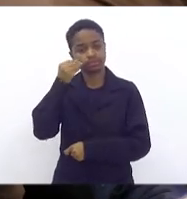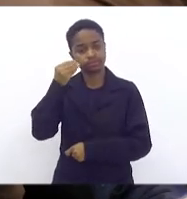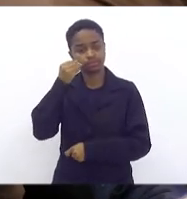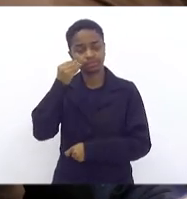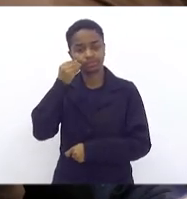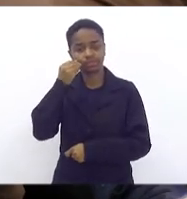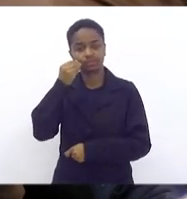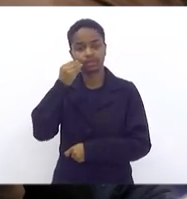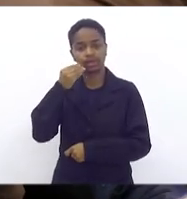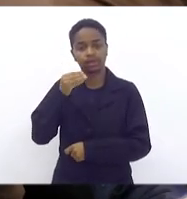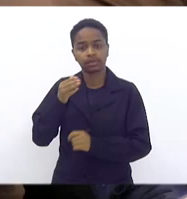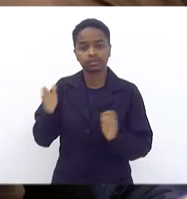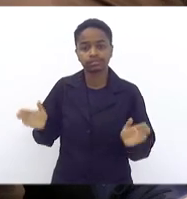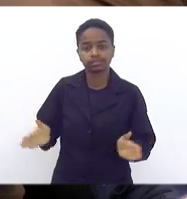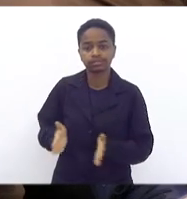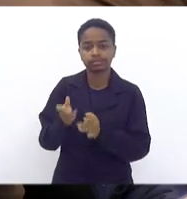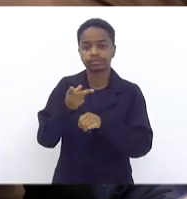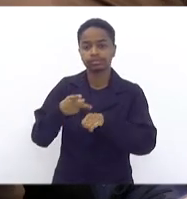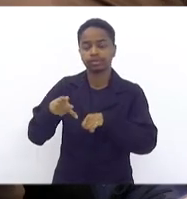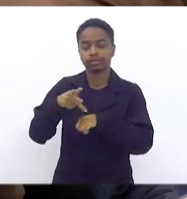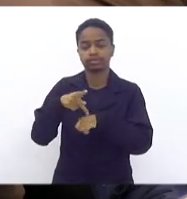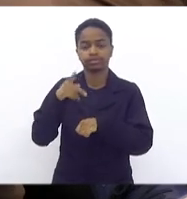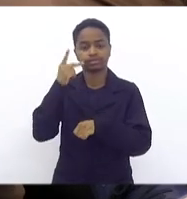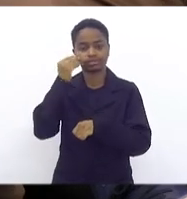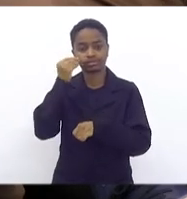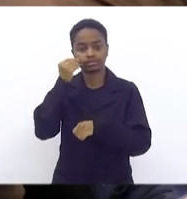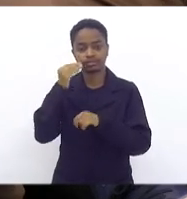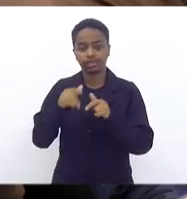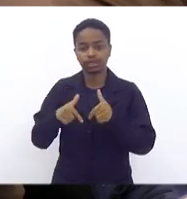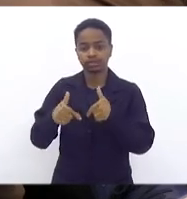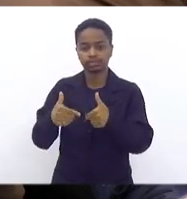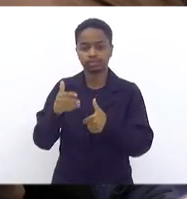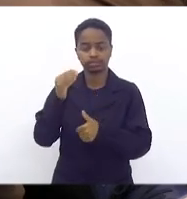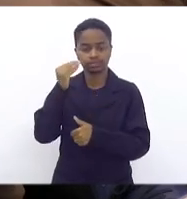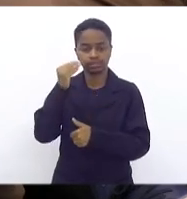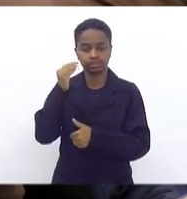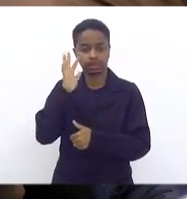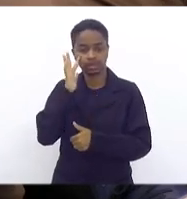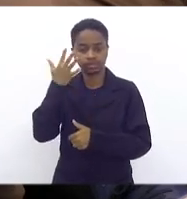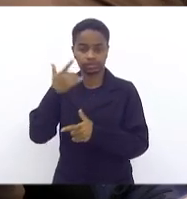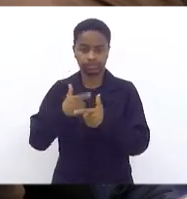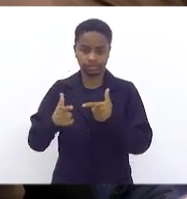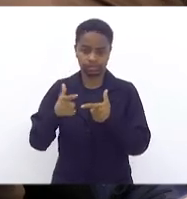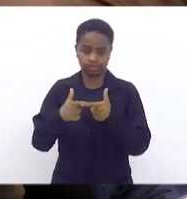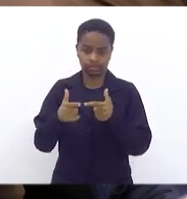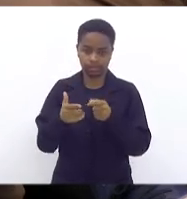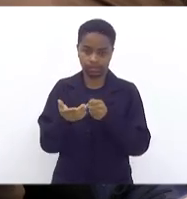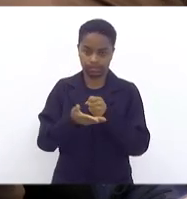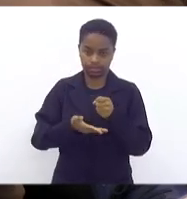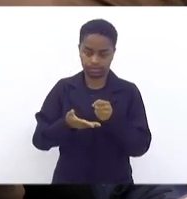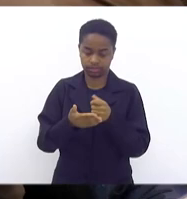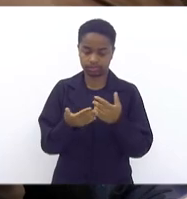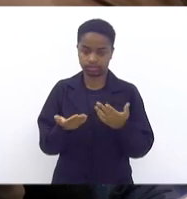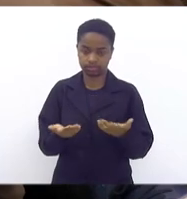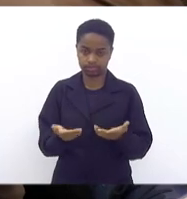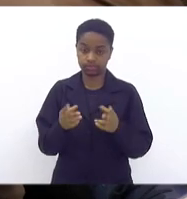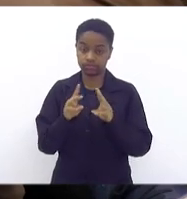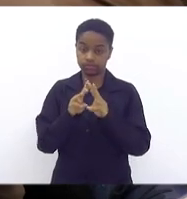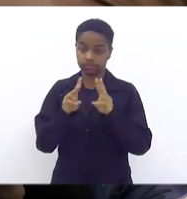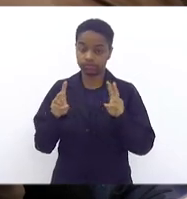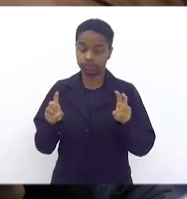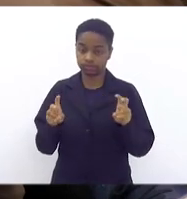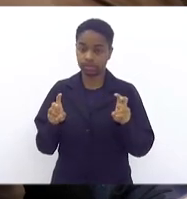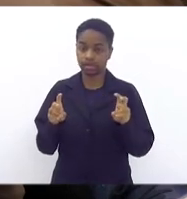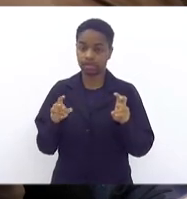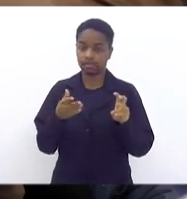agindo na base da raiz na raiz dos do problema né ah e em relação ao tema